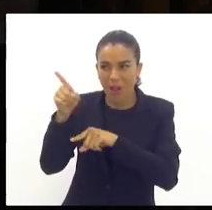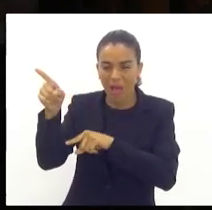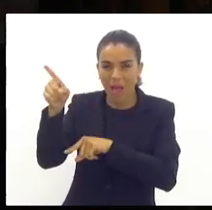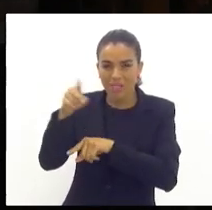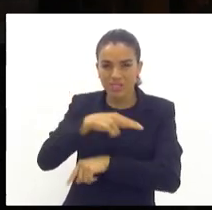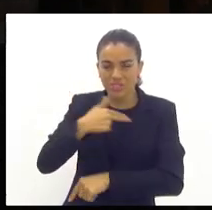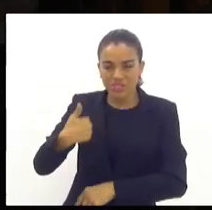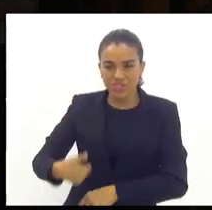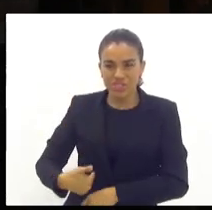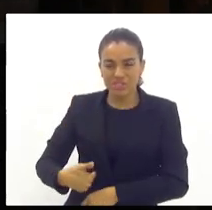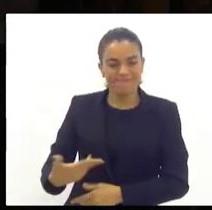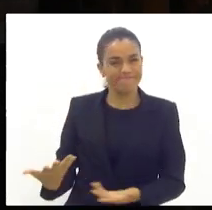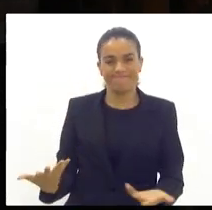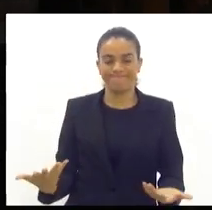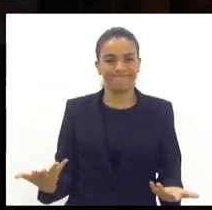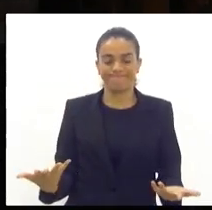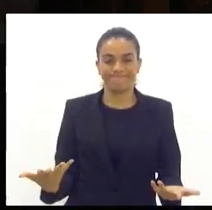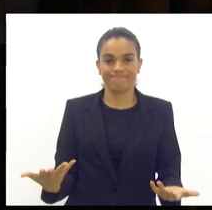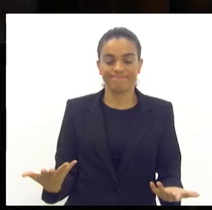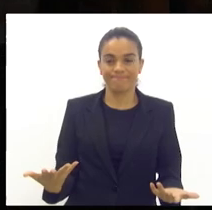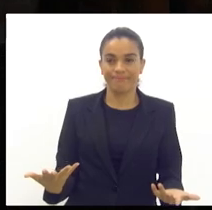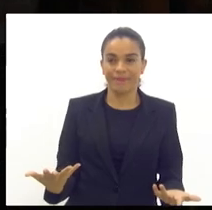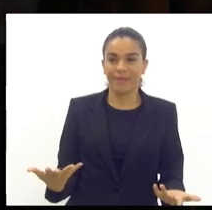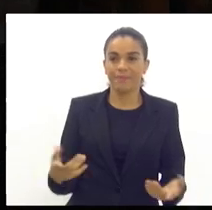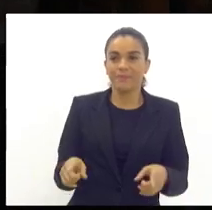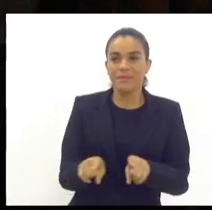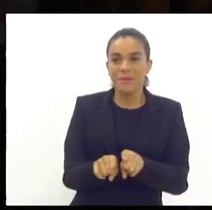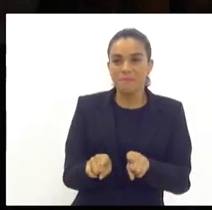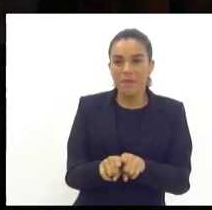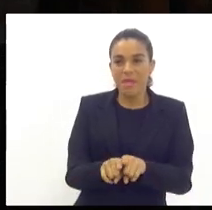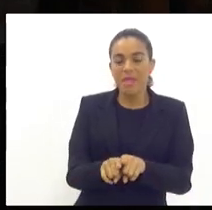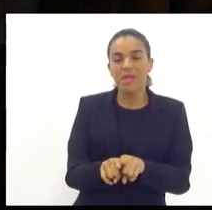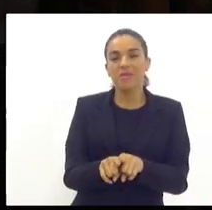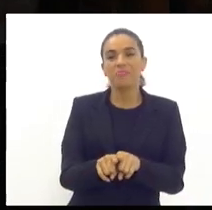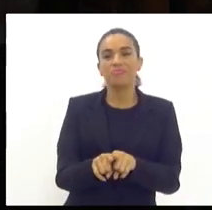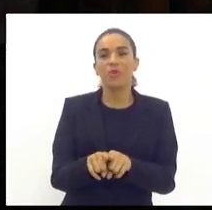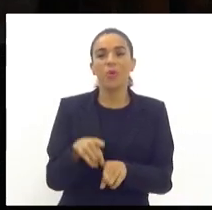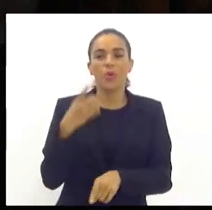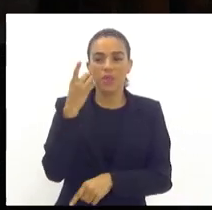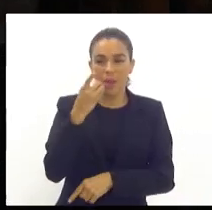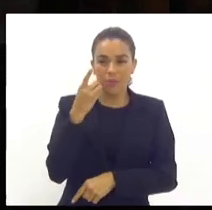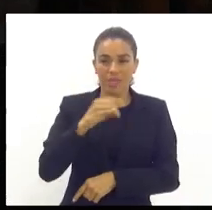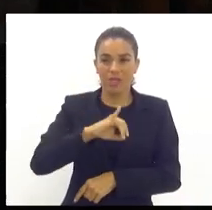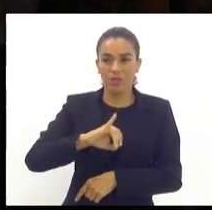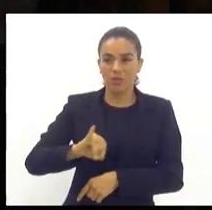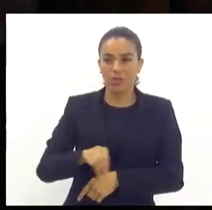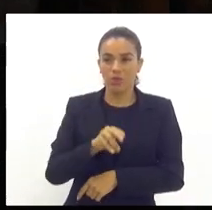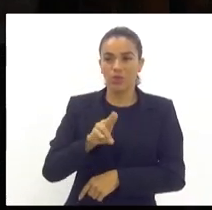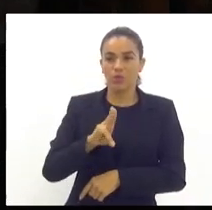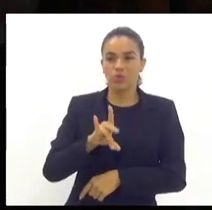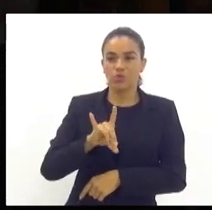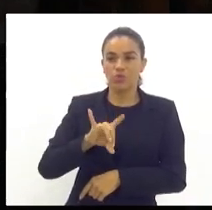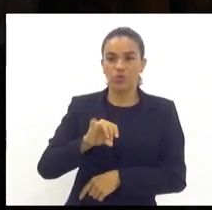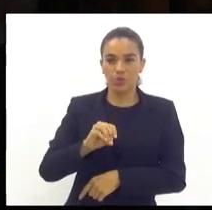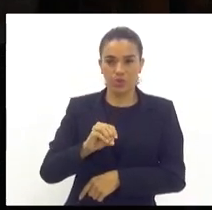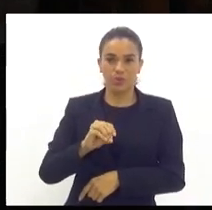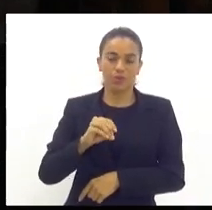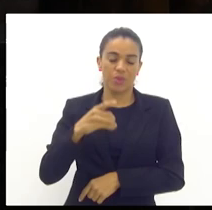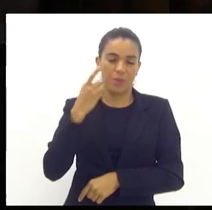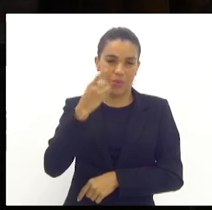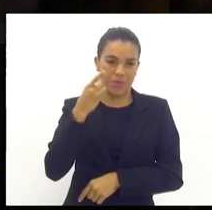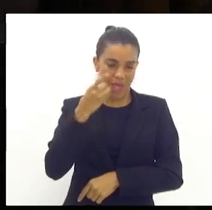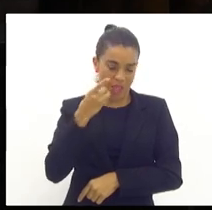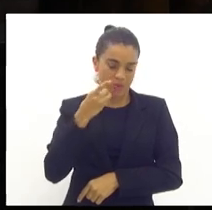China. E aí, muito sabiamente, muito corretamente, o deputado Júlio Lopes, deputado federal do meu partido,